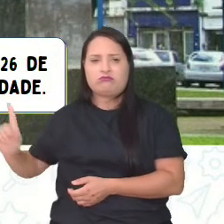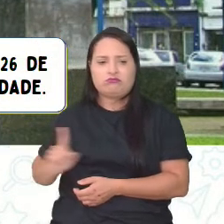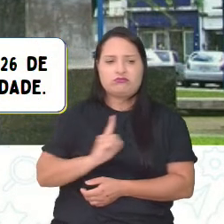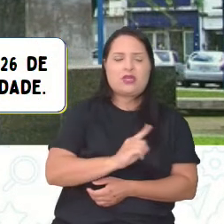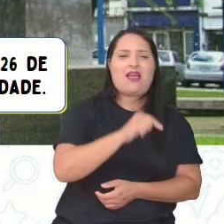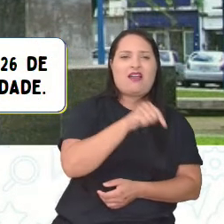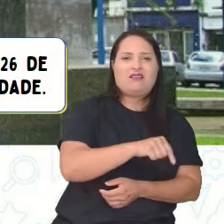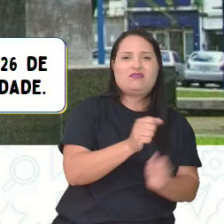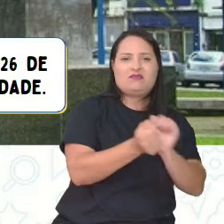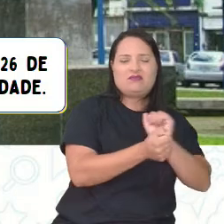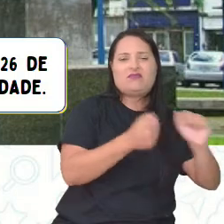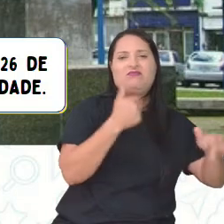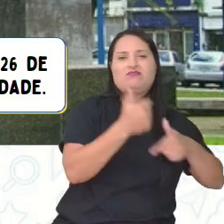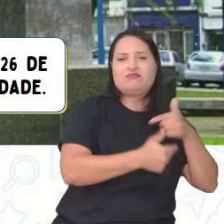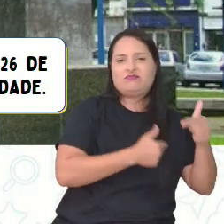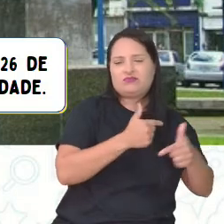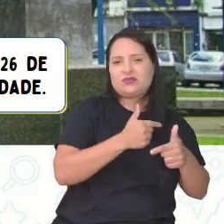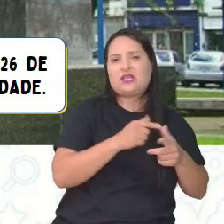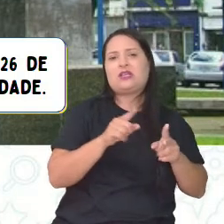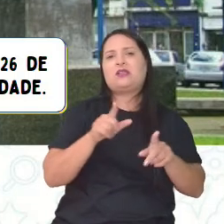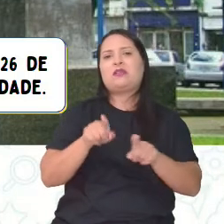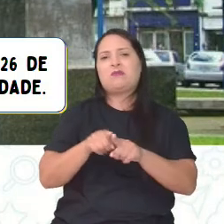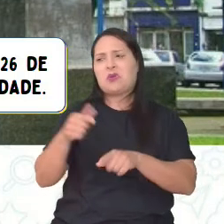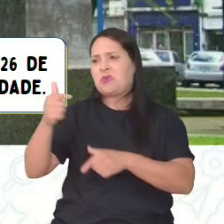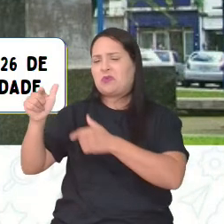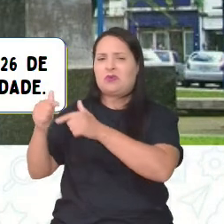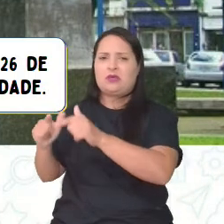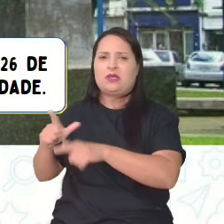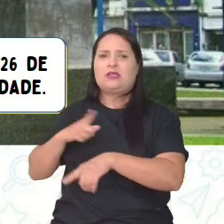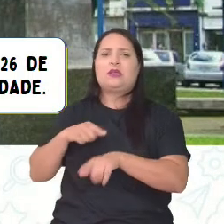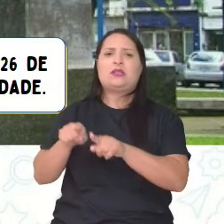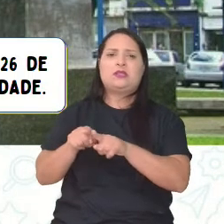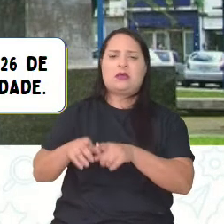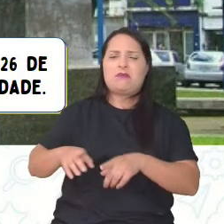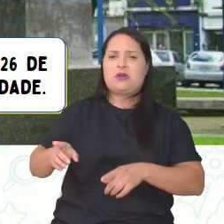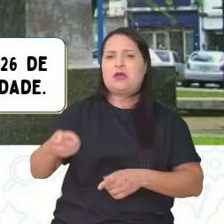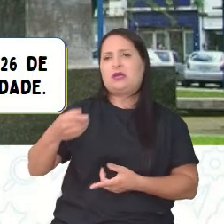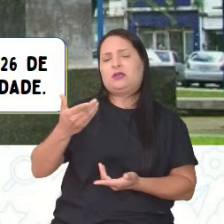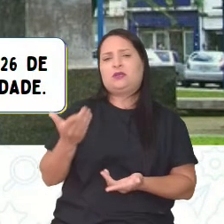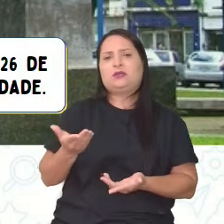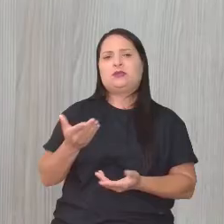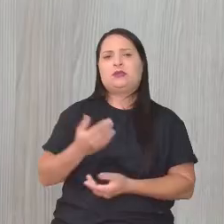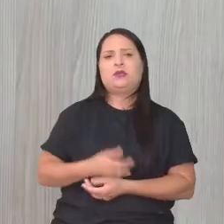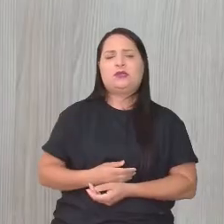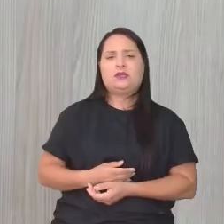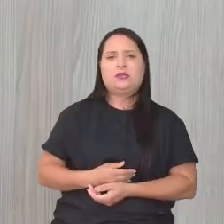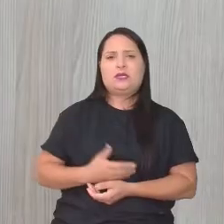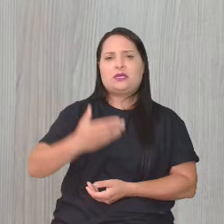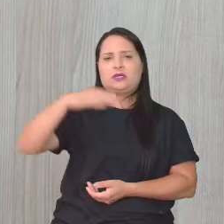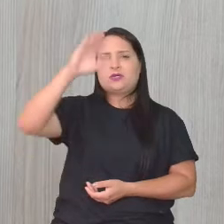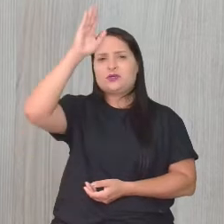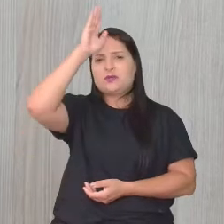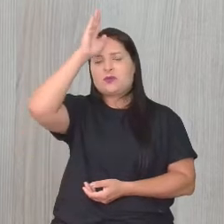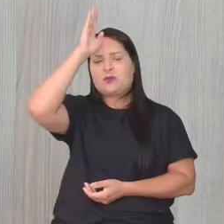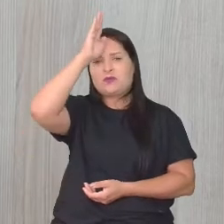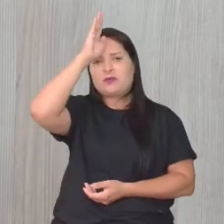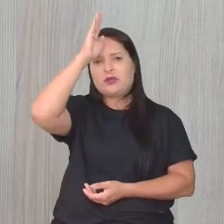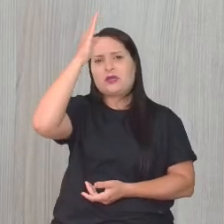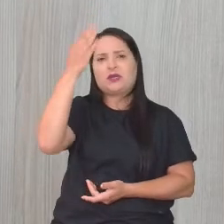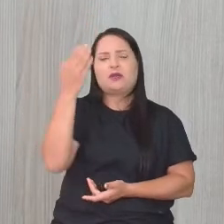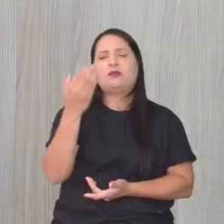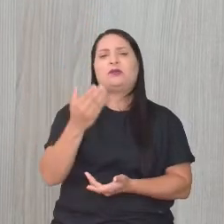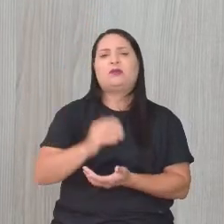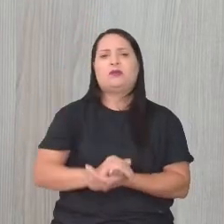E aí depois vem o Zumbi dos Palmares como sobrinho afilhado de batismo de Gangazumba e que coordenou o Quilombo